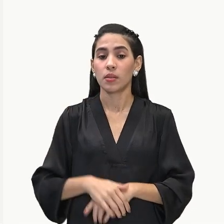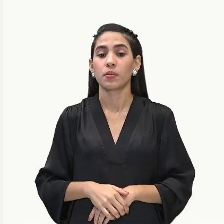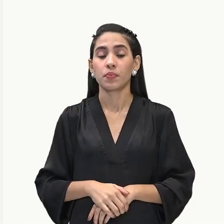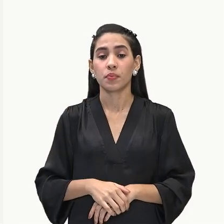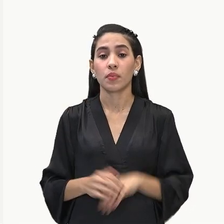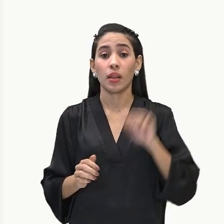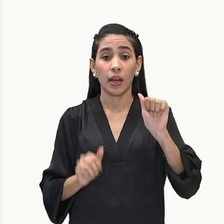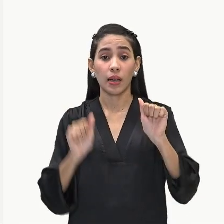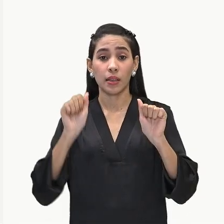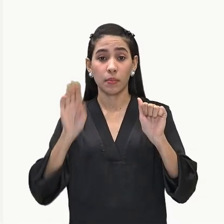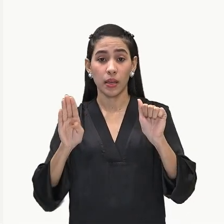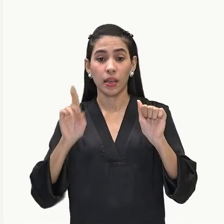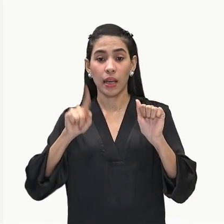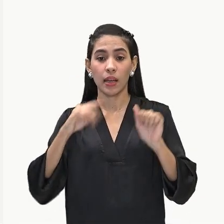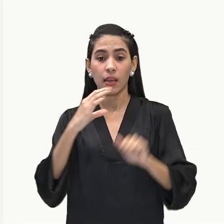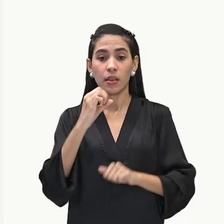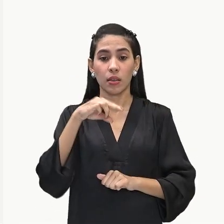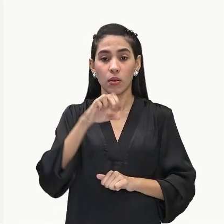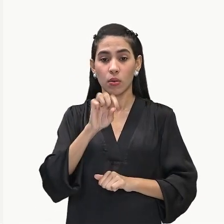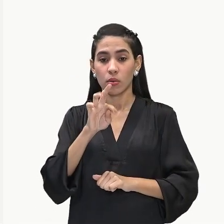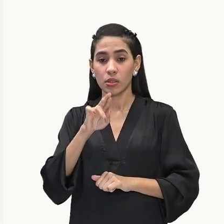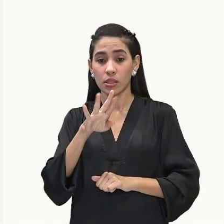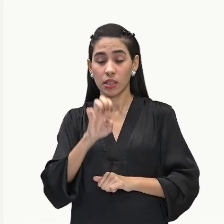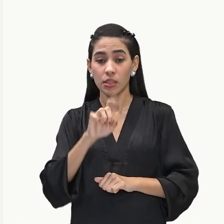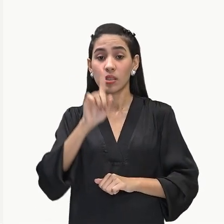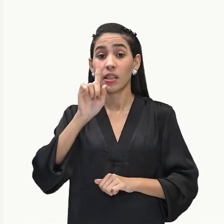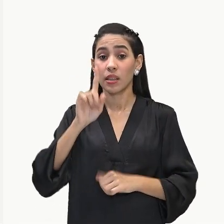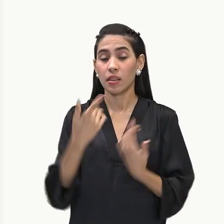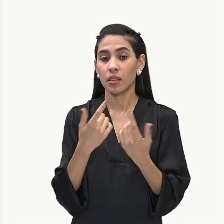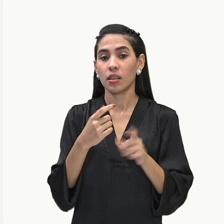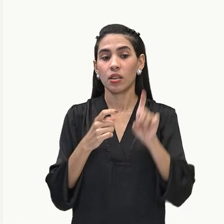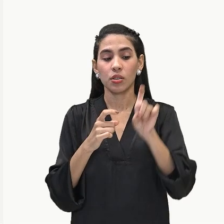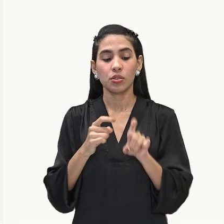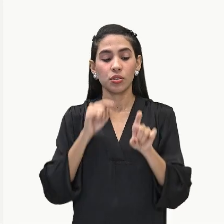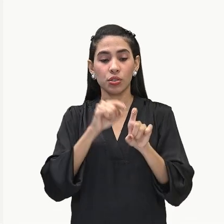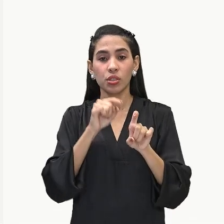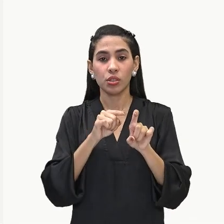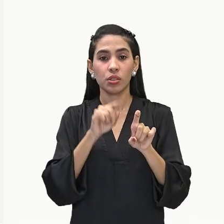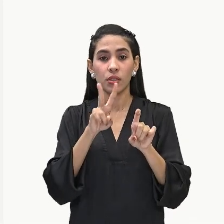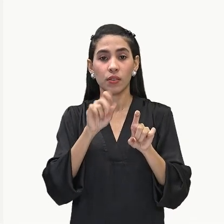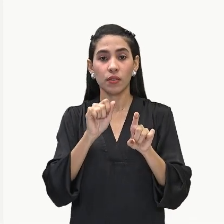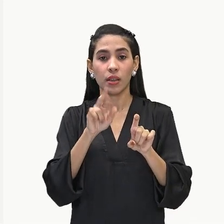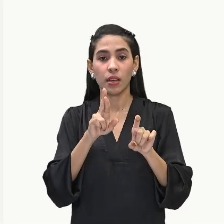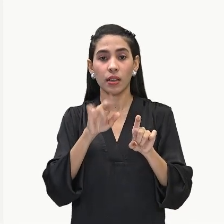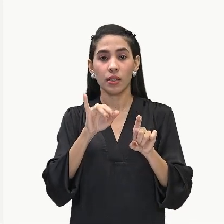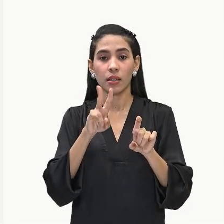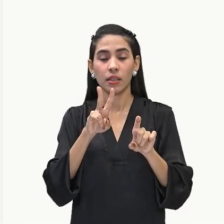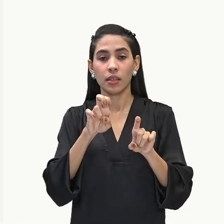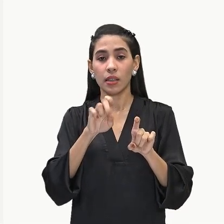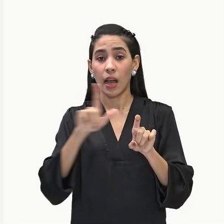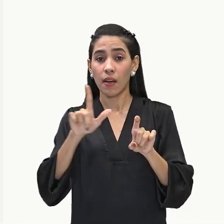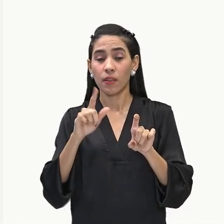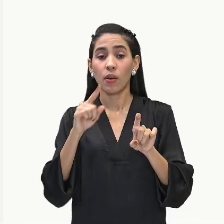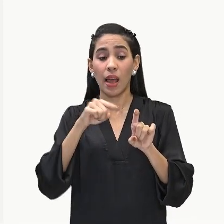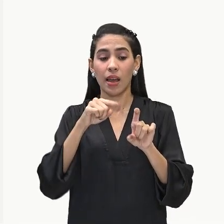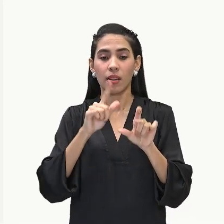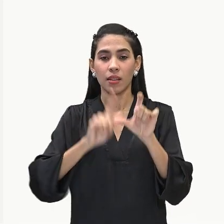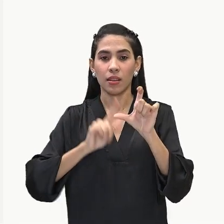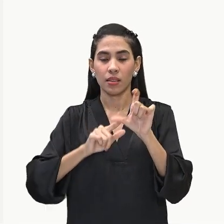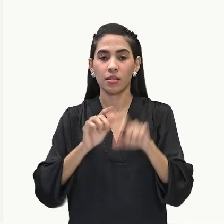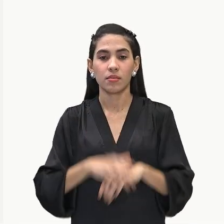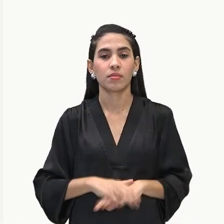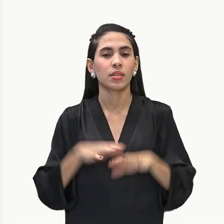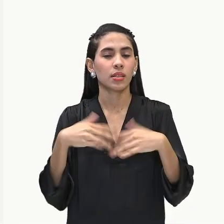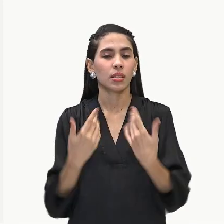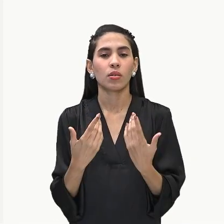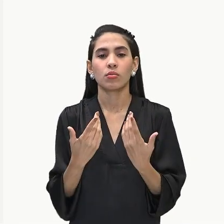são constantes e x é a nossa variável. Então, quando é que eu tenho um sistema ali de